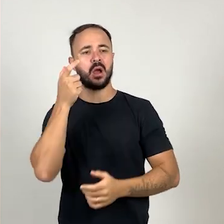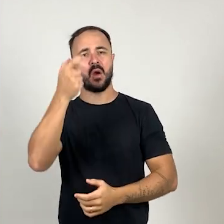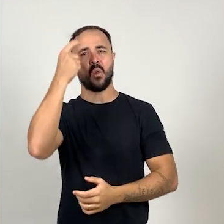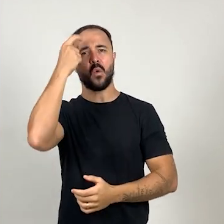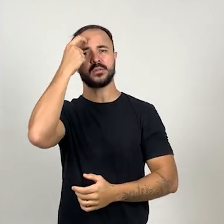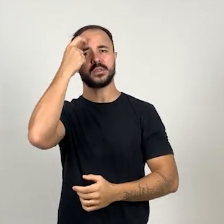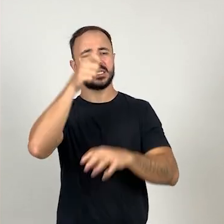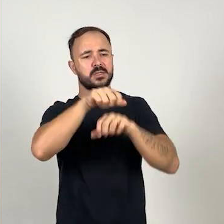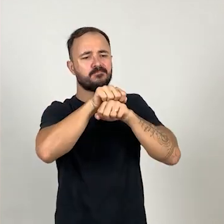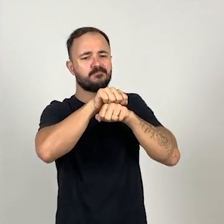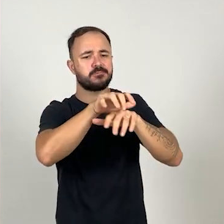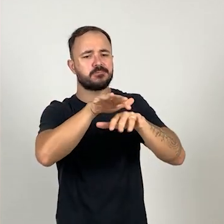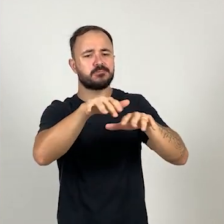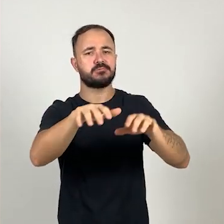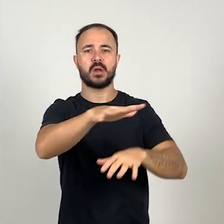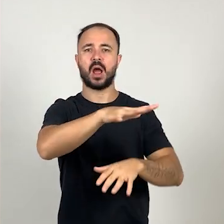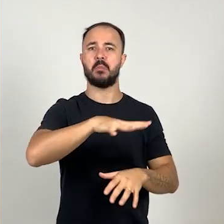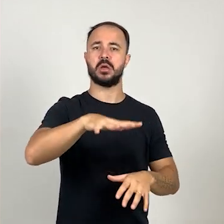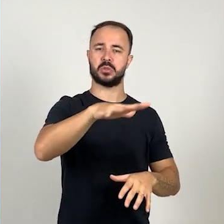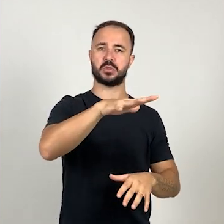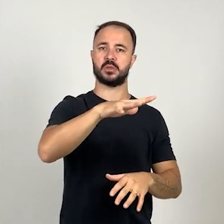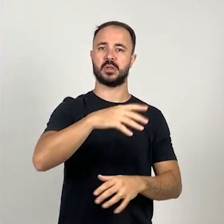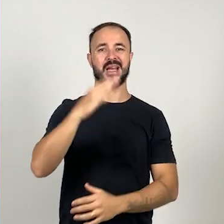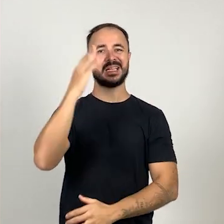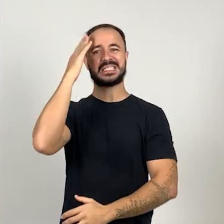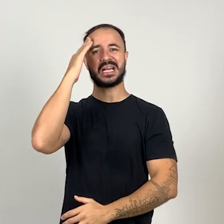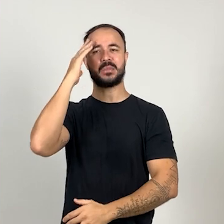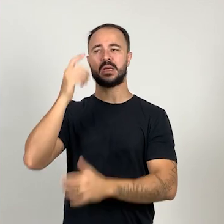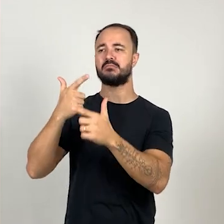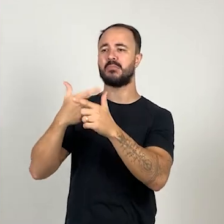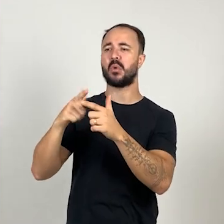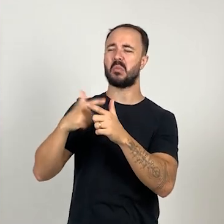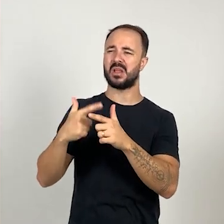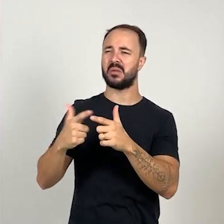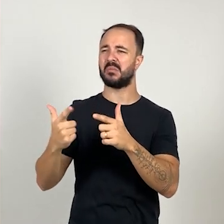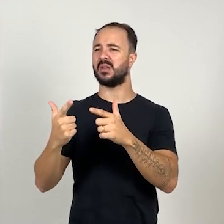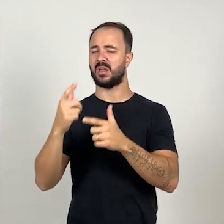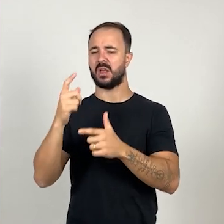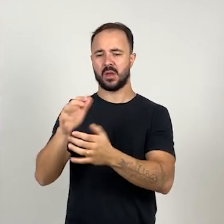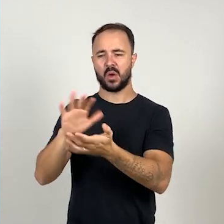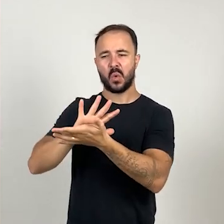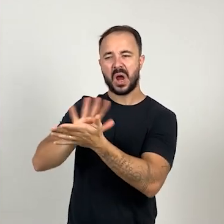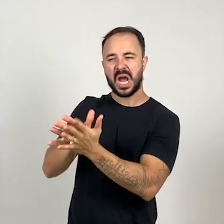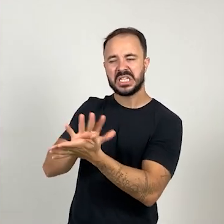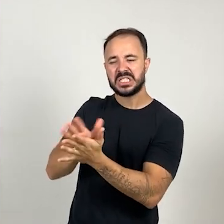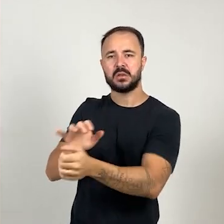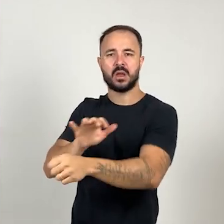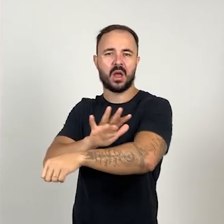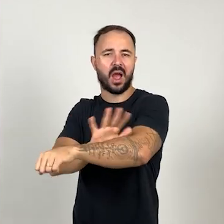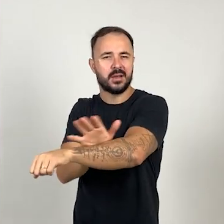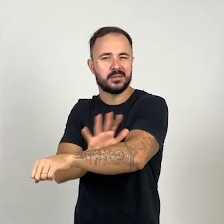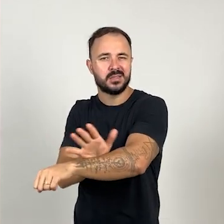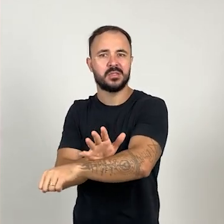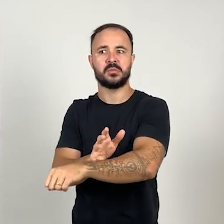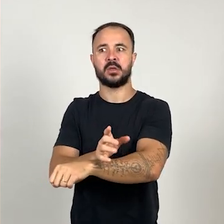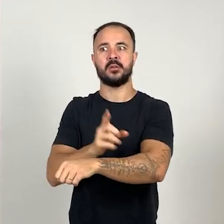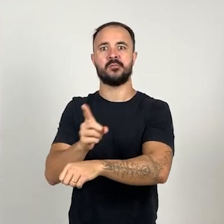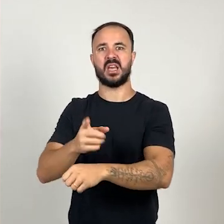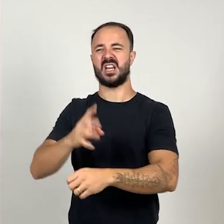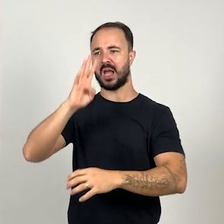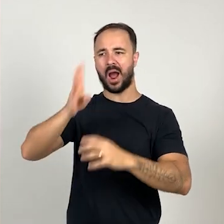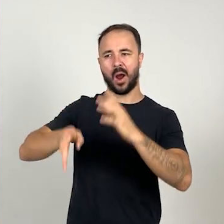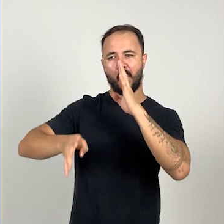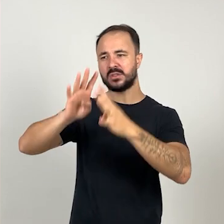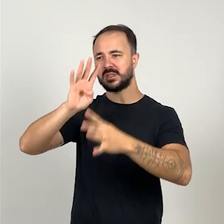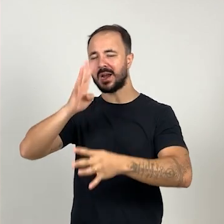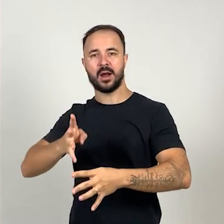ampliar a conscientização sobre o problema do racismo e incentivar as pessoas a denunciarem casos de discriminação